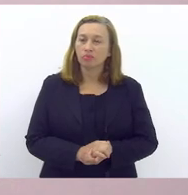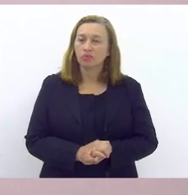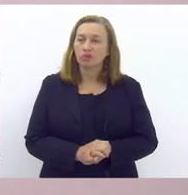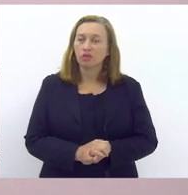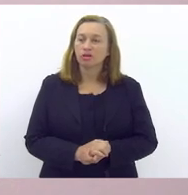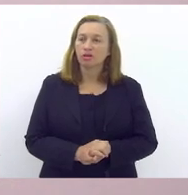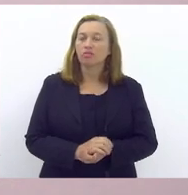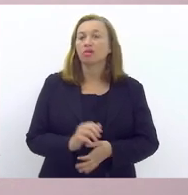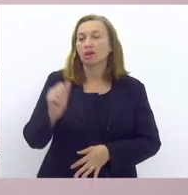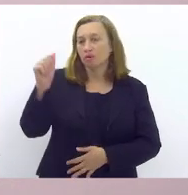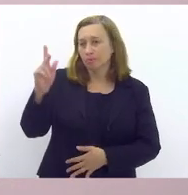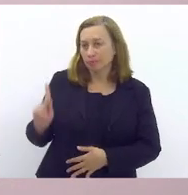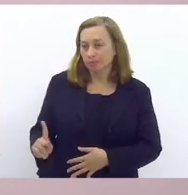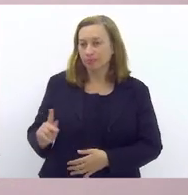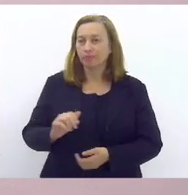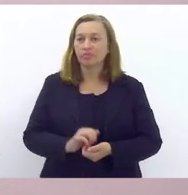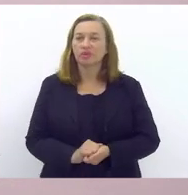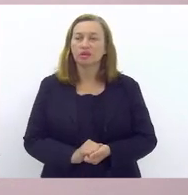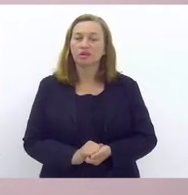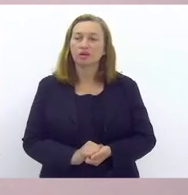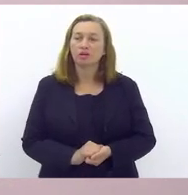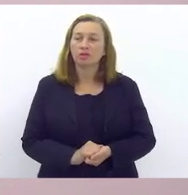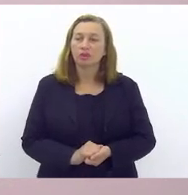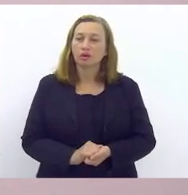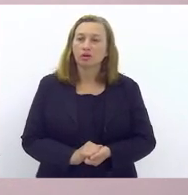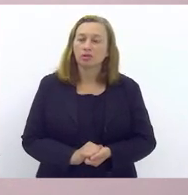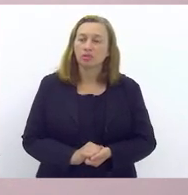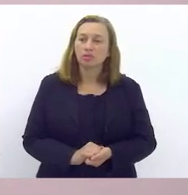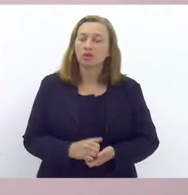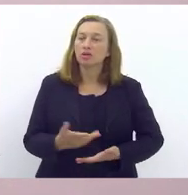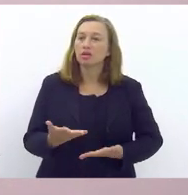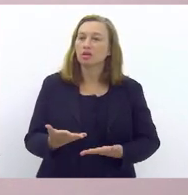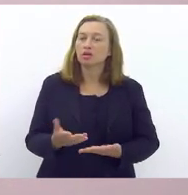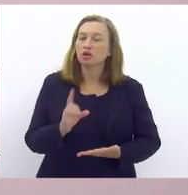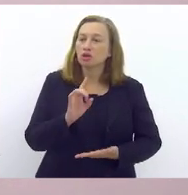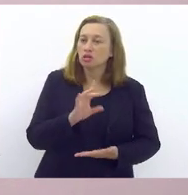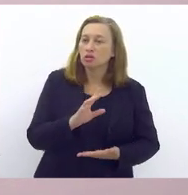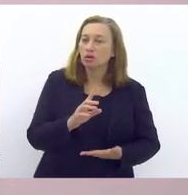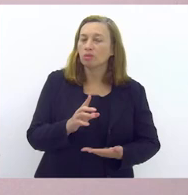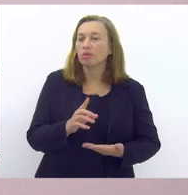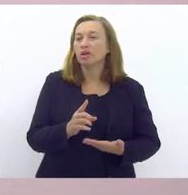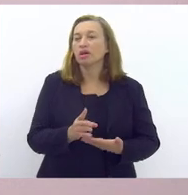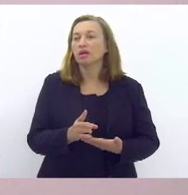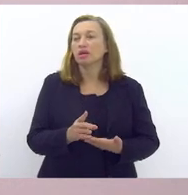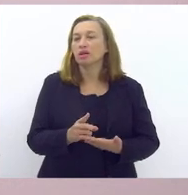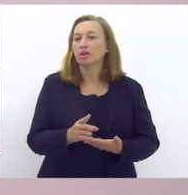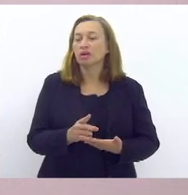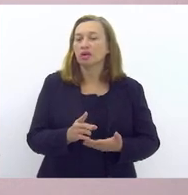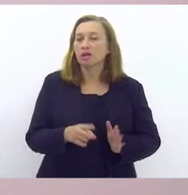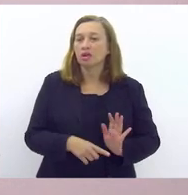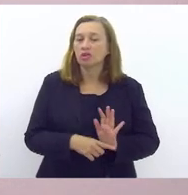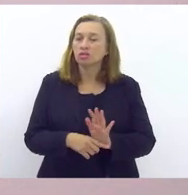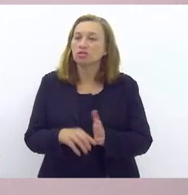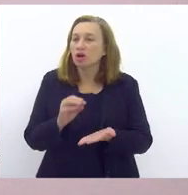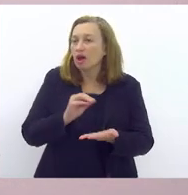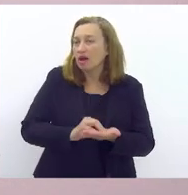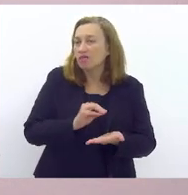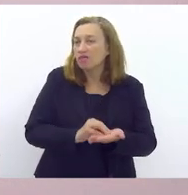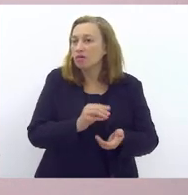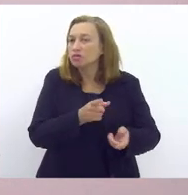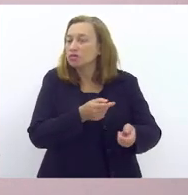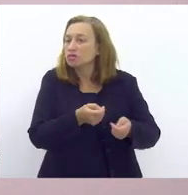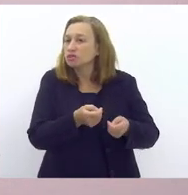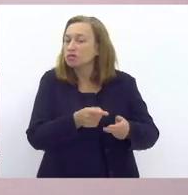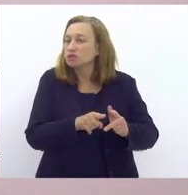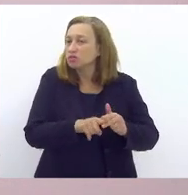de aposentadoria, servindo apenas para compor a falta de regulamentação dos